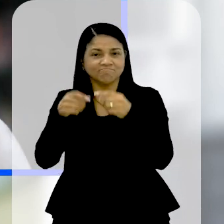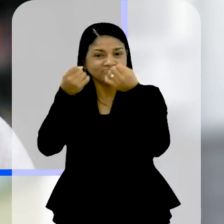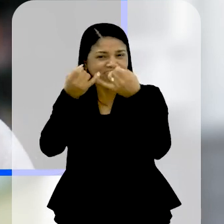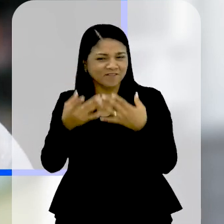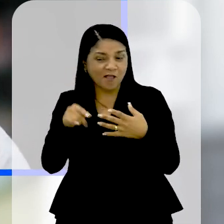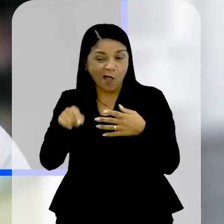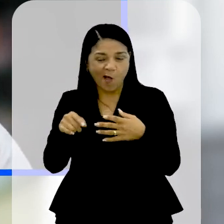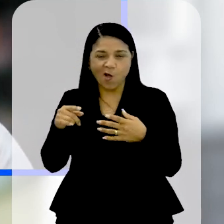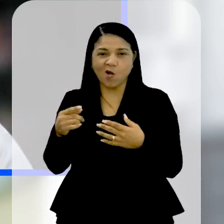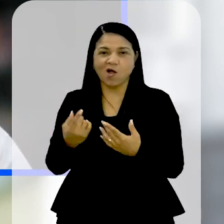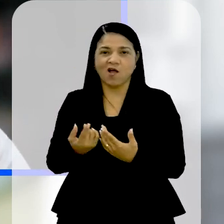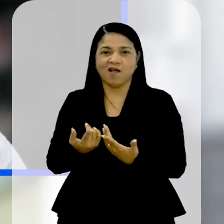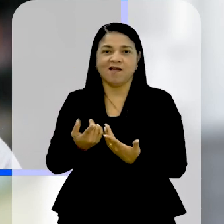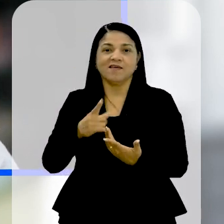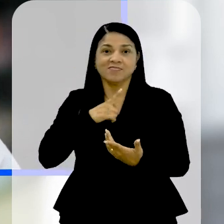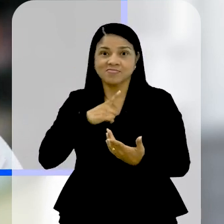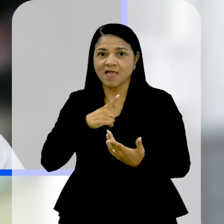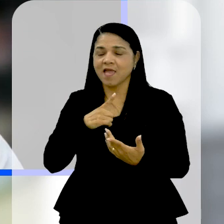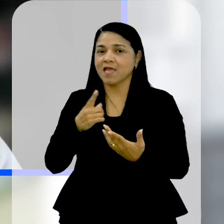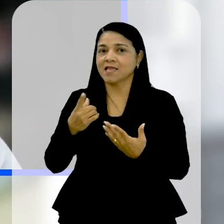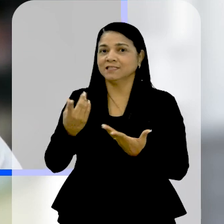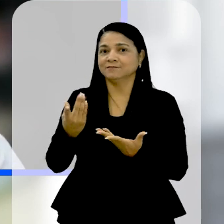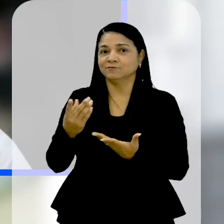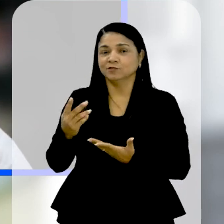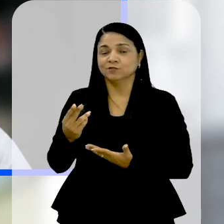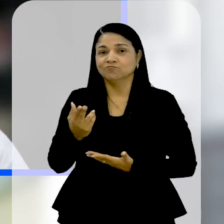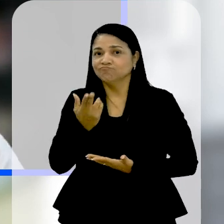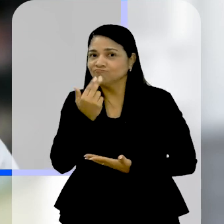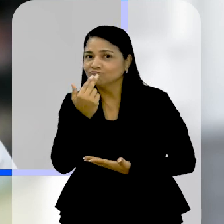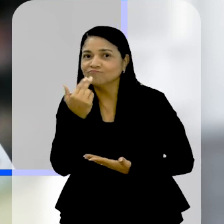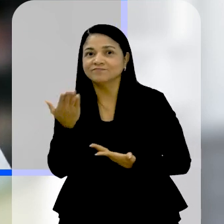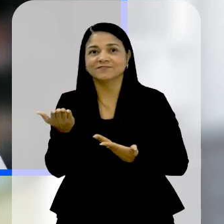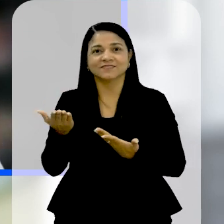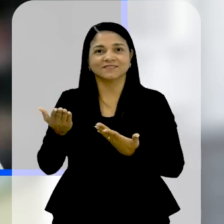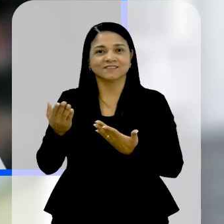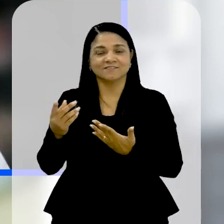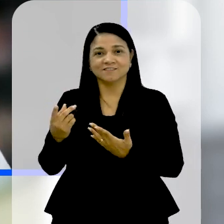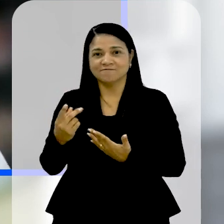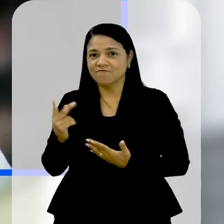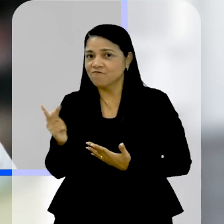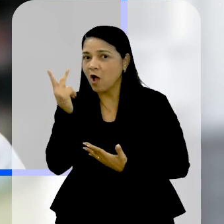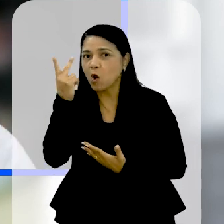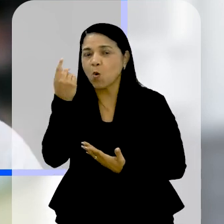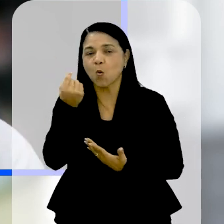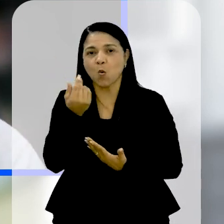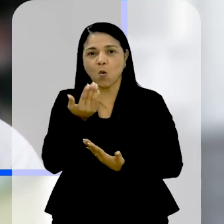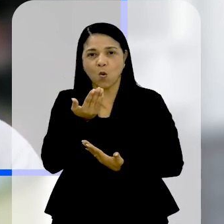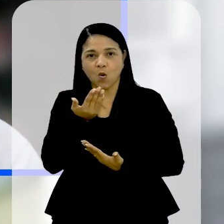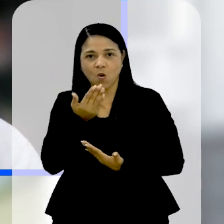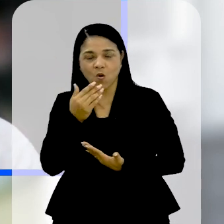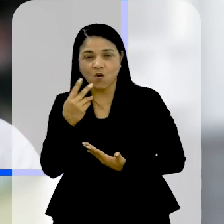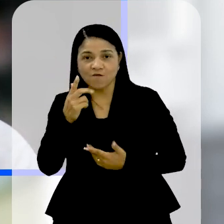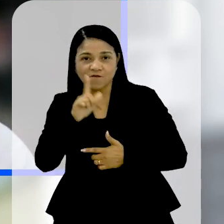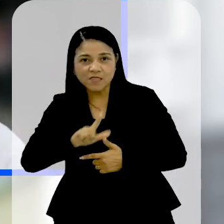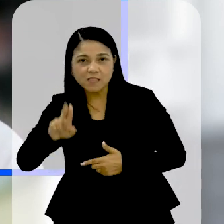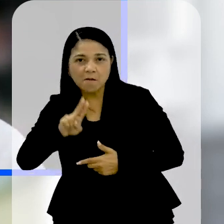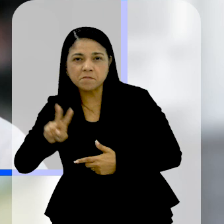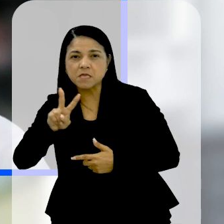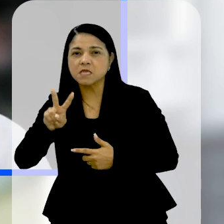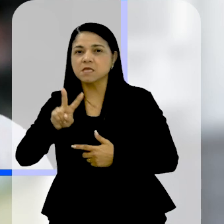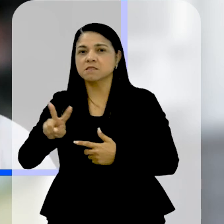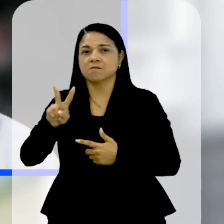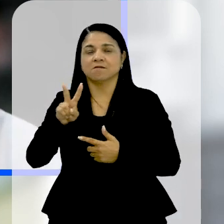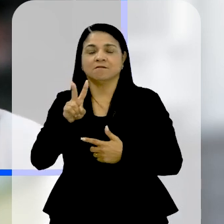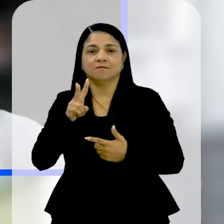ele é rico em determinado nutriente que vai fazer o cérebro da sua criança se desenvolver. Esse produto aqui tem